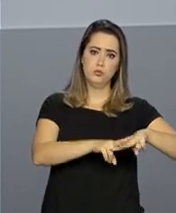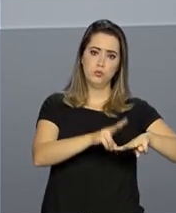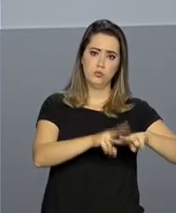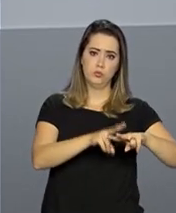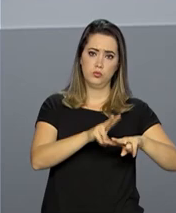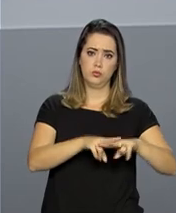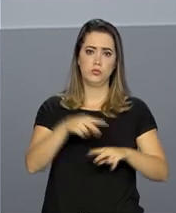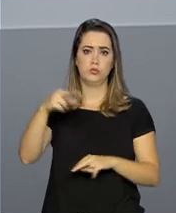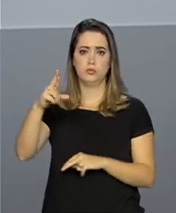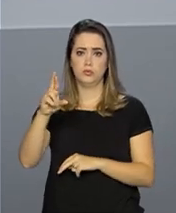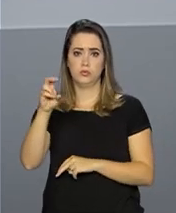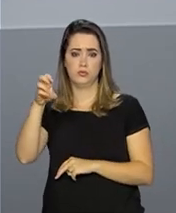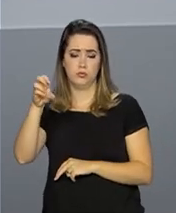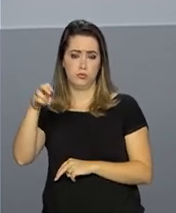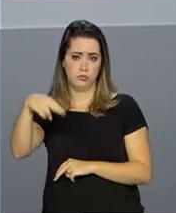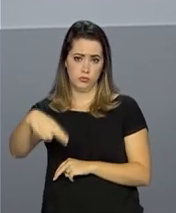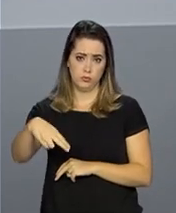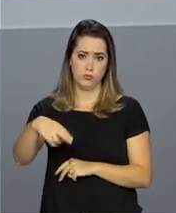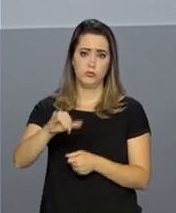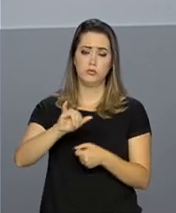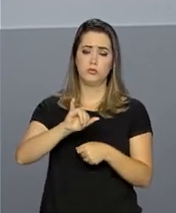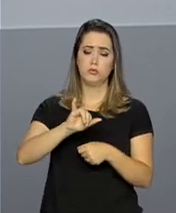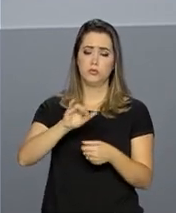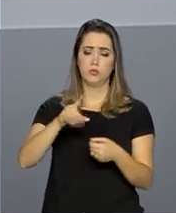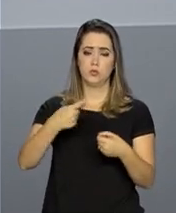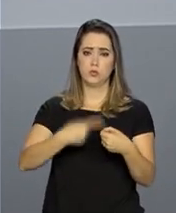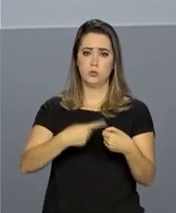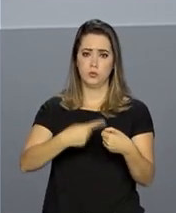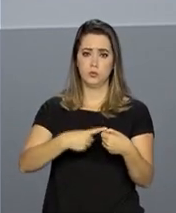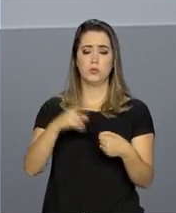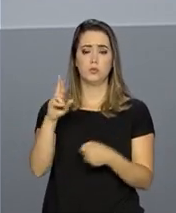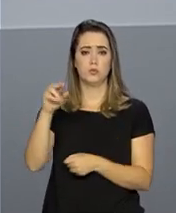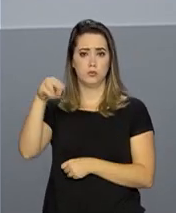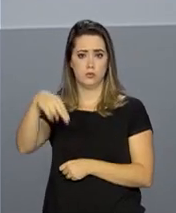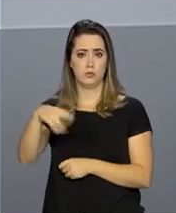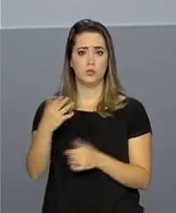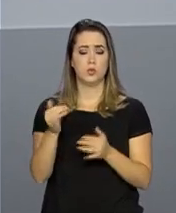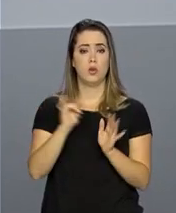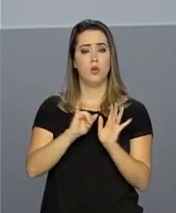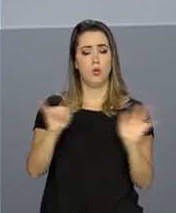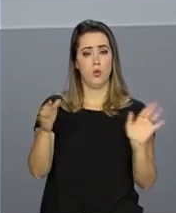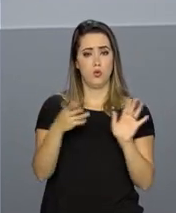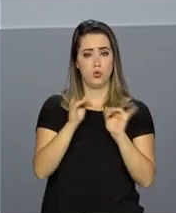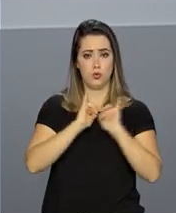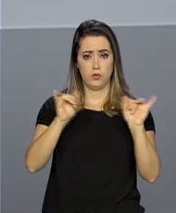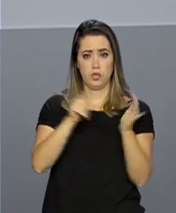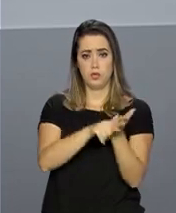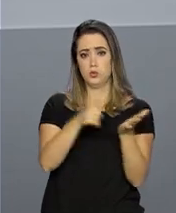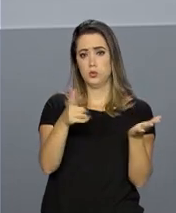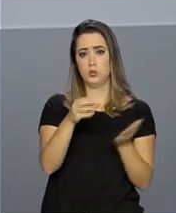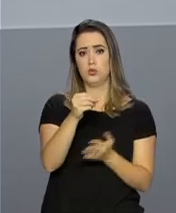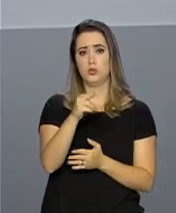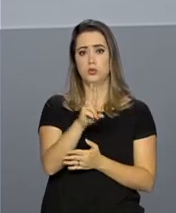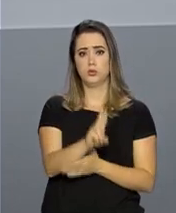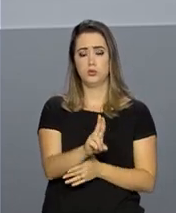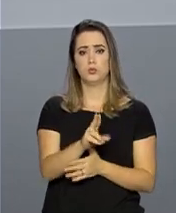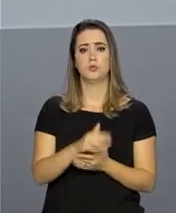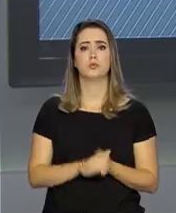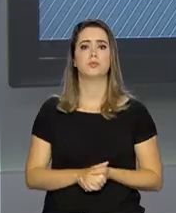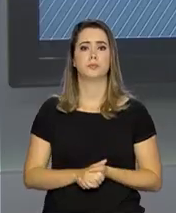Penitenciária Estadual de Alcaçuz, no estado do Rio Grande do Norte. A portaria foi publicada no Diário Oficial da União desta